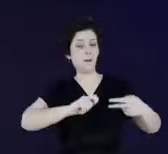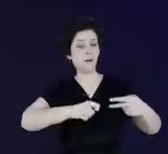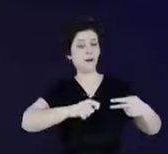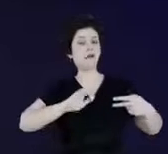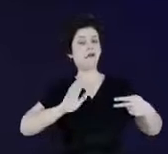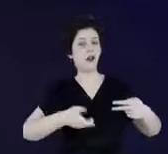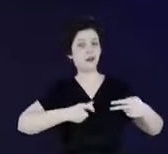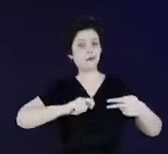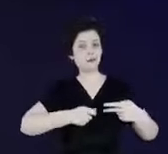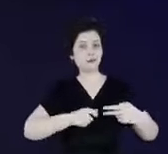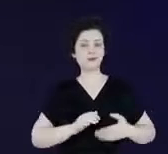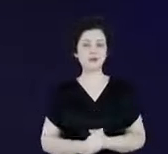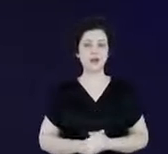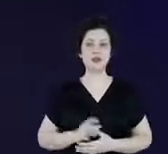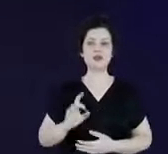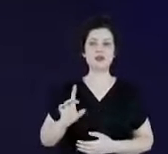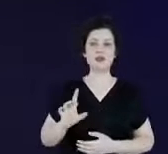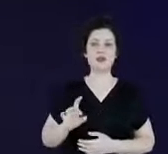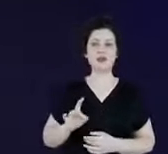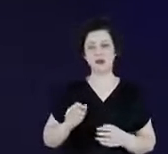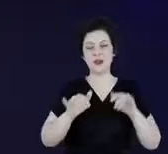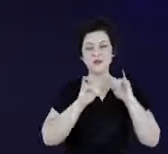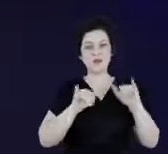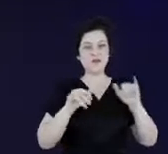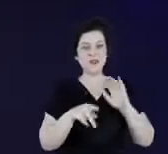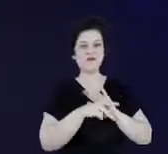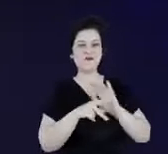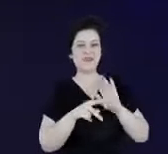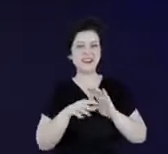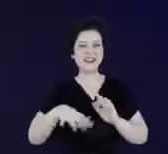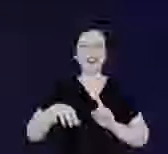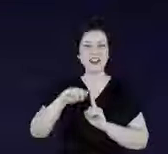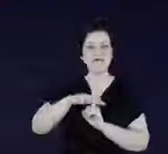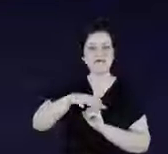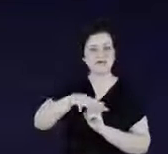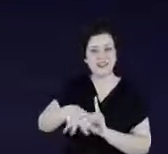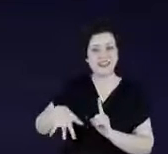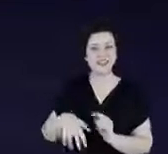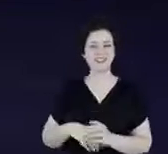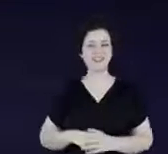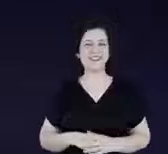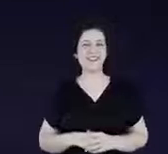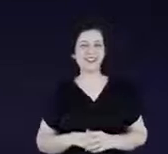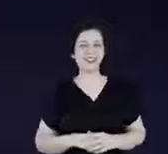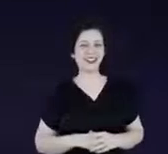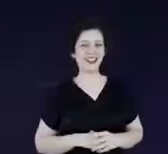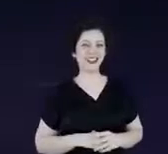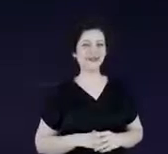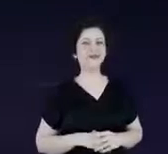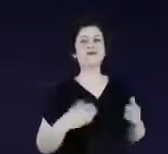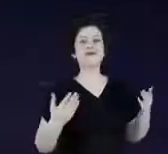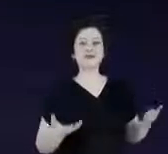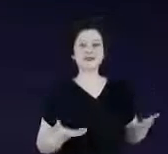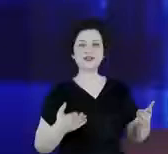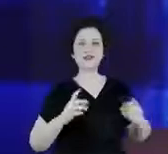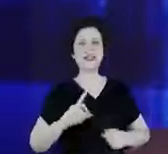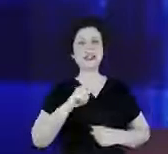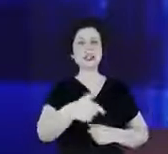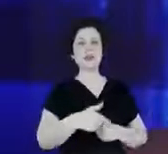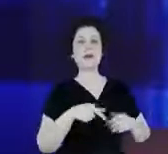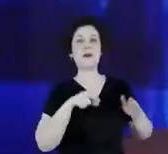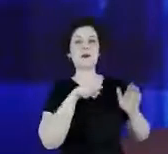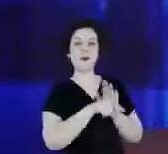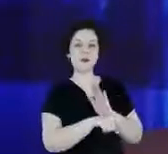é também só para mencionar que fazer uma propaganda positiva da ótimo excelente bom vou partir da próxima pergunta